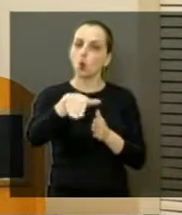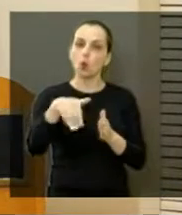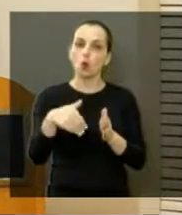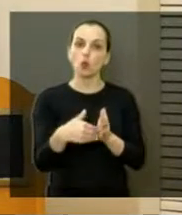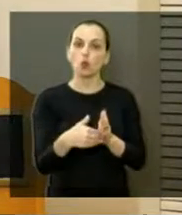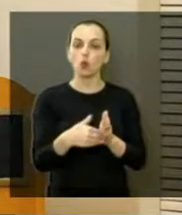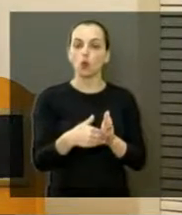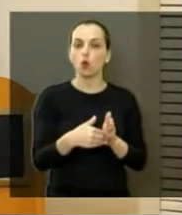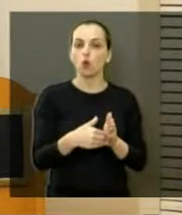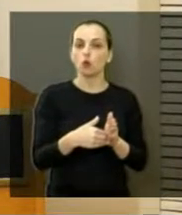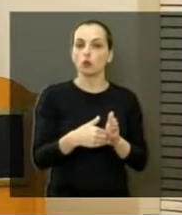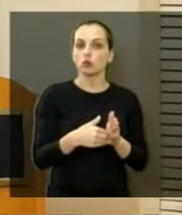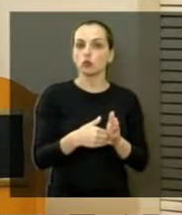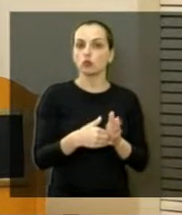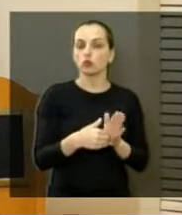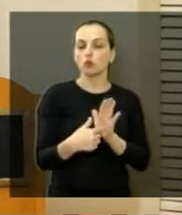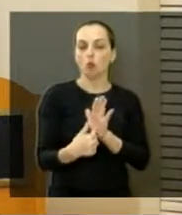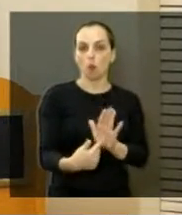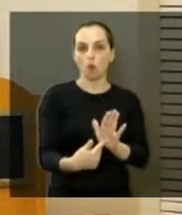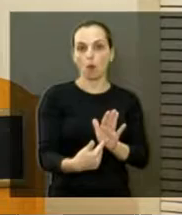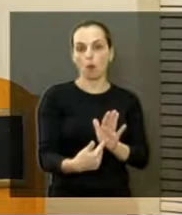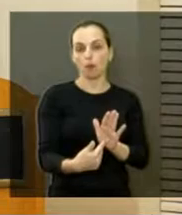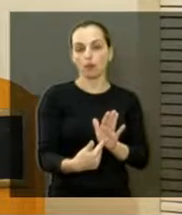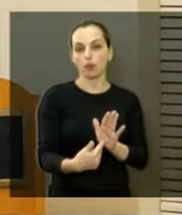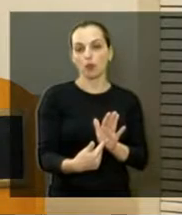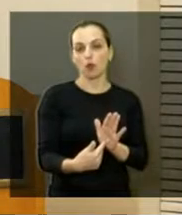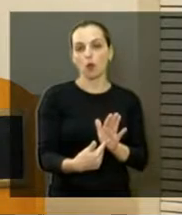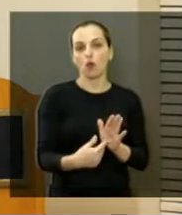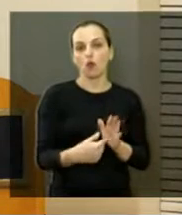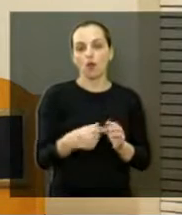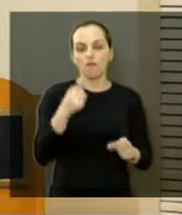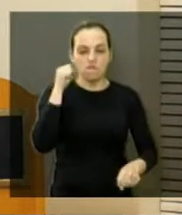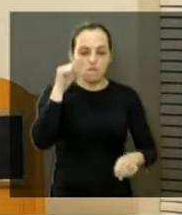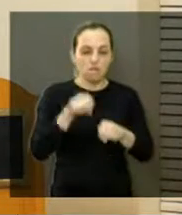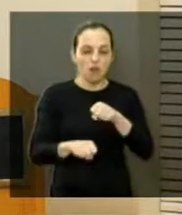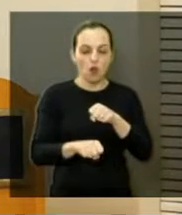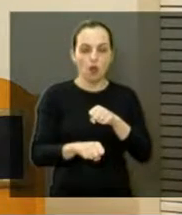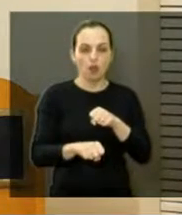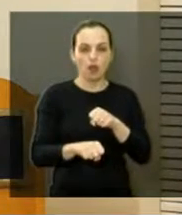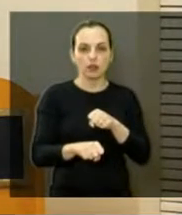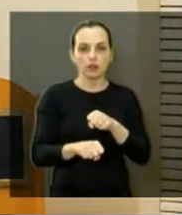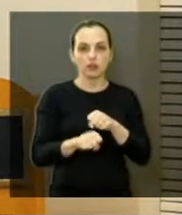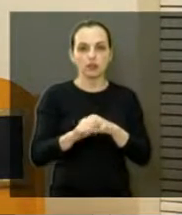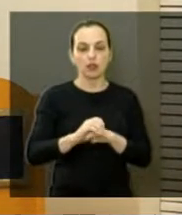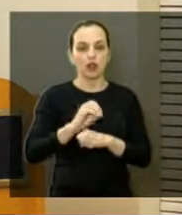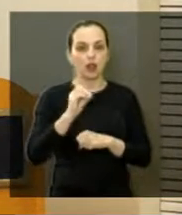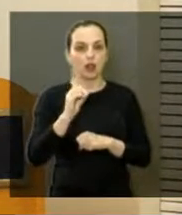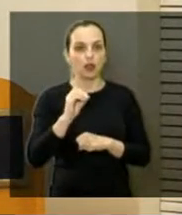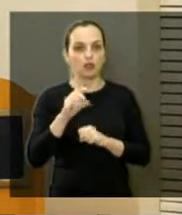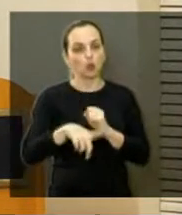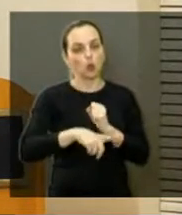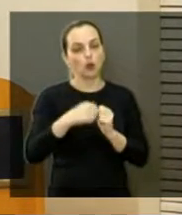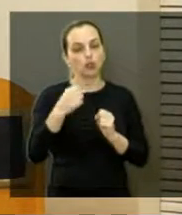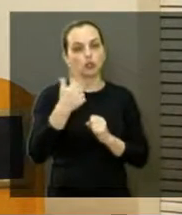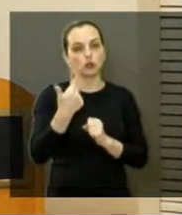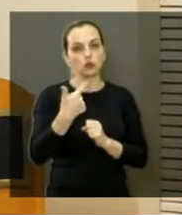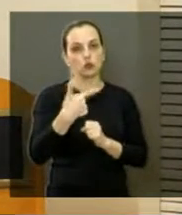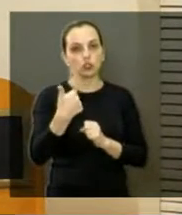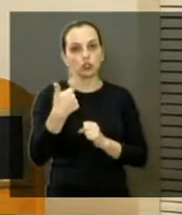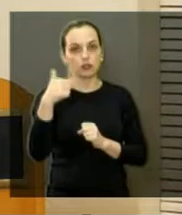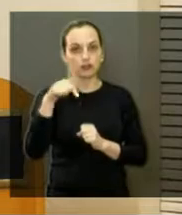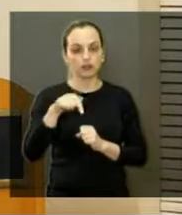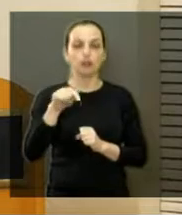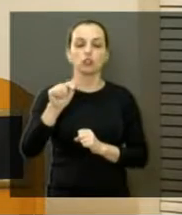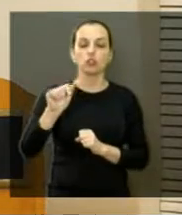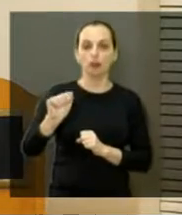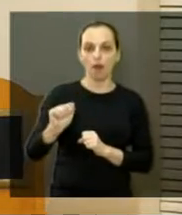todos foram indiciados por violência sexual, estupro vulnerável, artigo 217-A. Como é que podemos aceitar